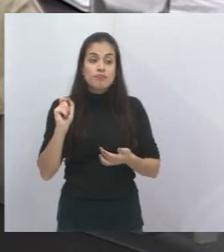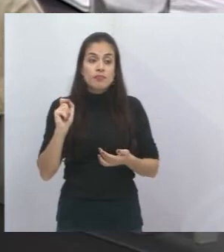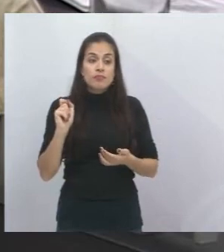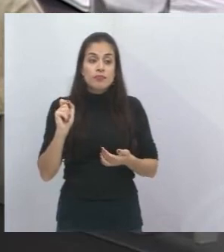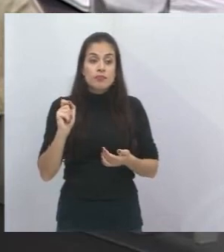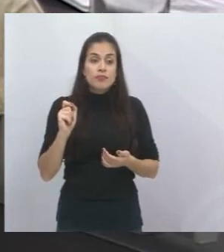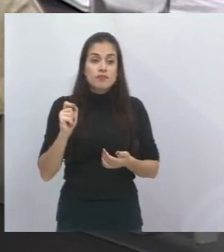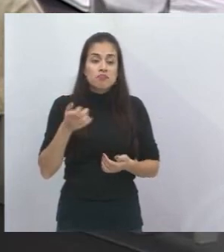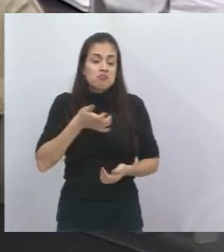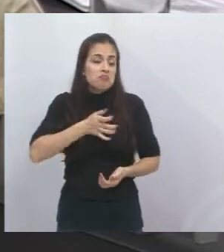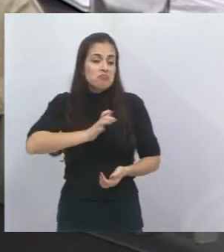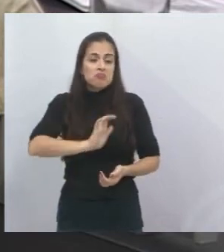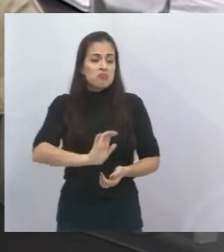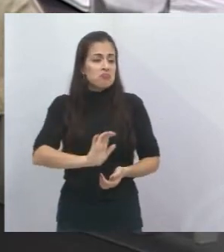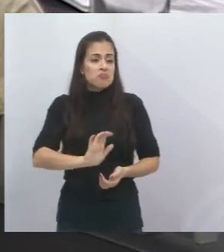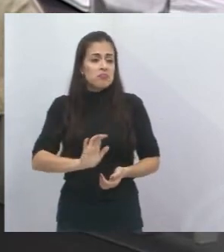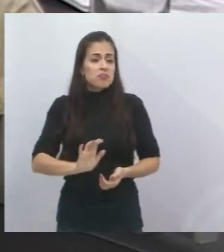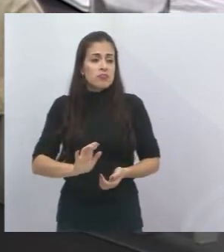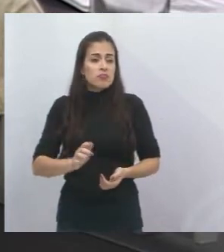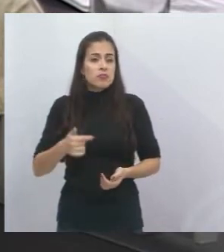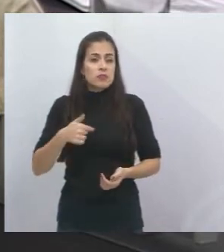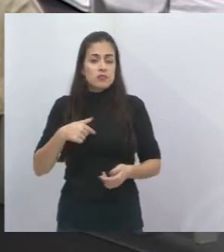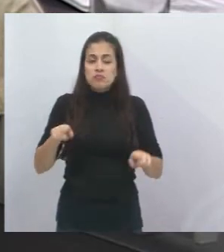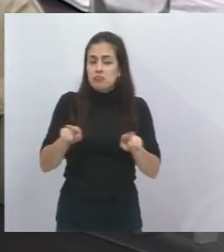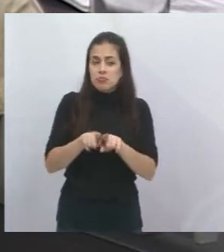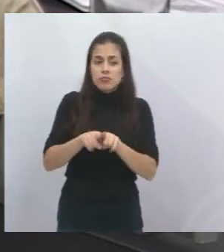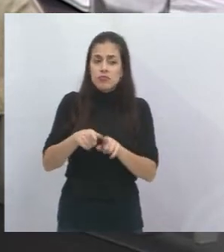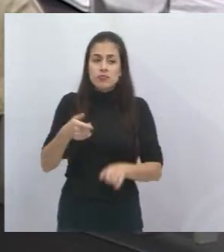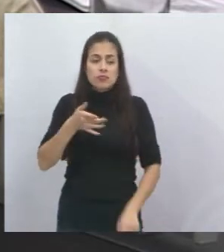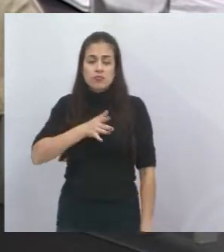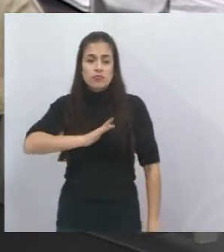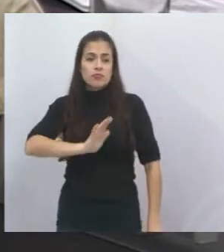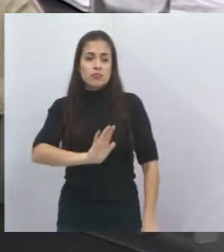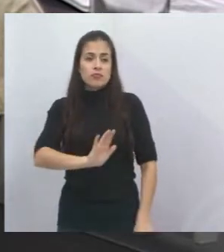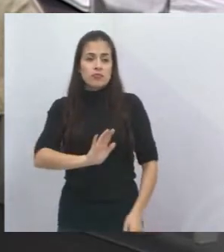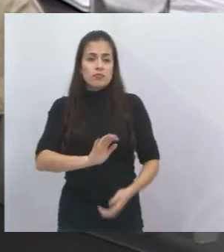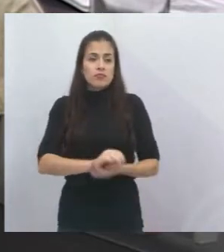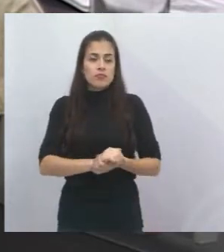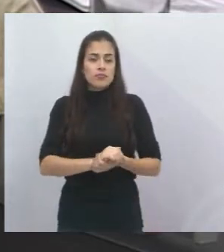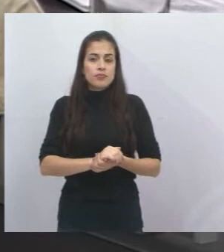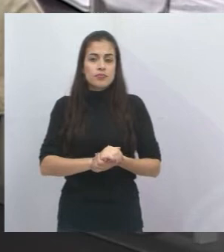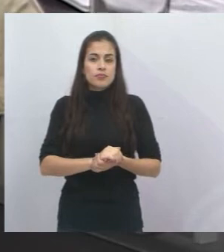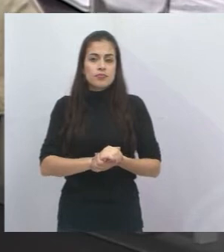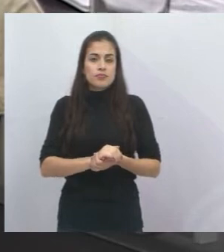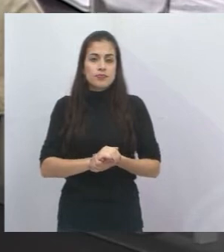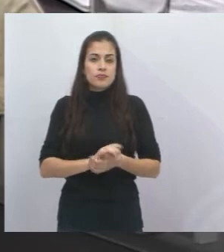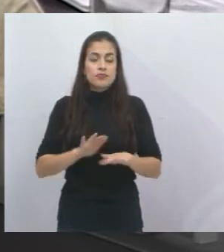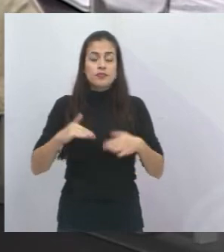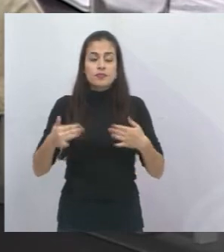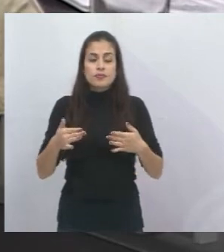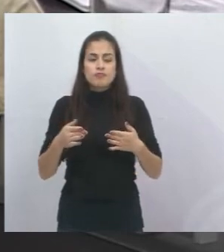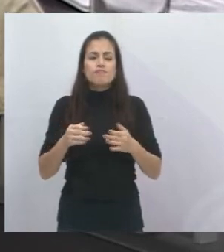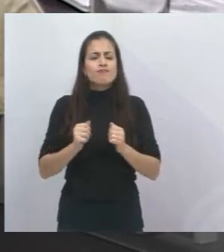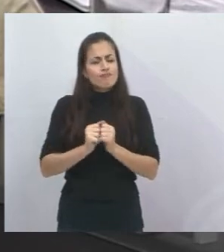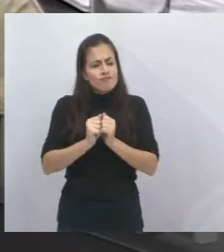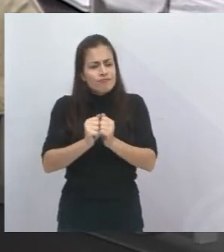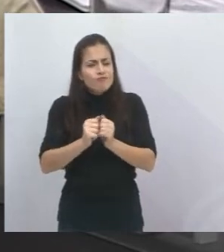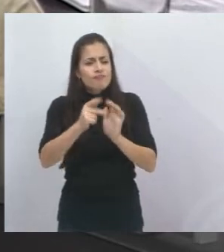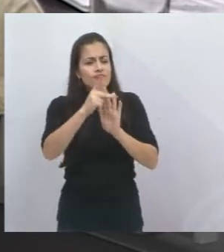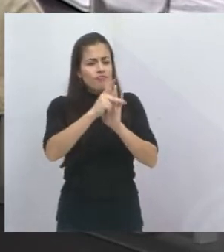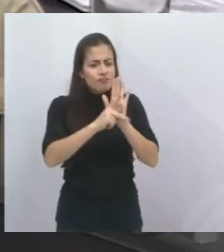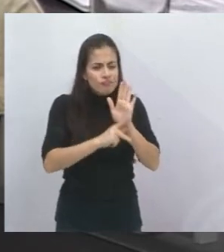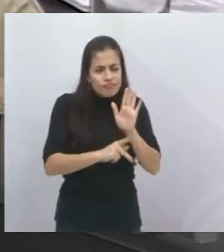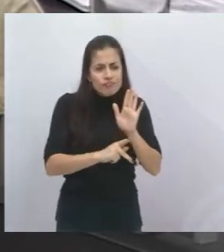não gostei de descontar os 14% do meu salário. Porém, vamos começar a seguir um pouco mais o projeto, a